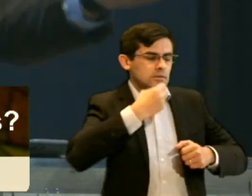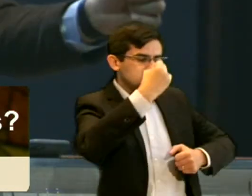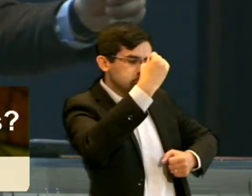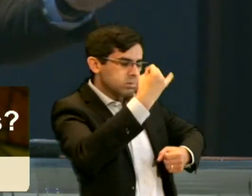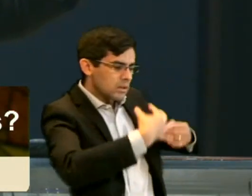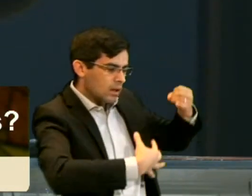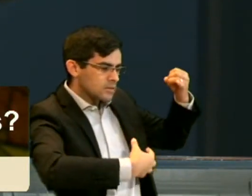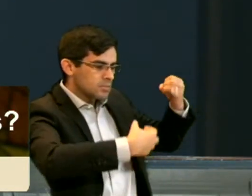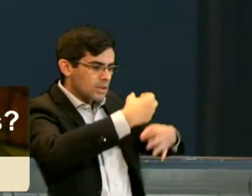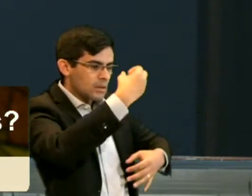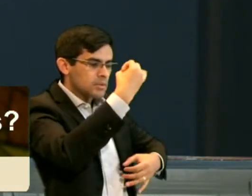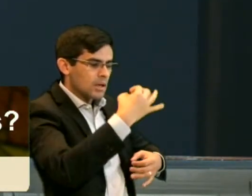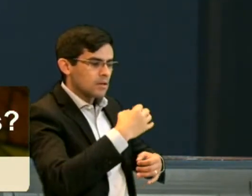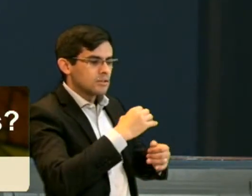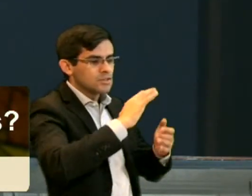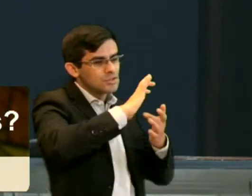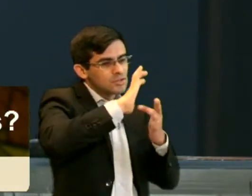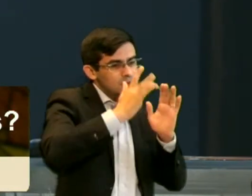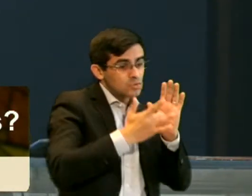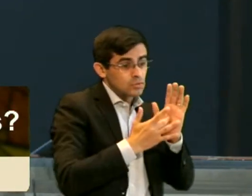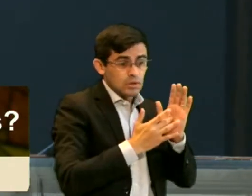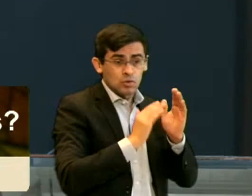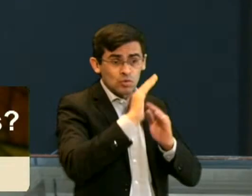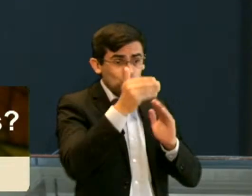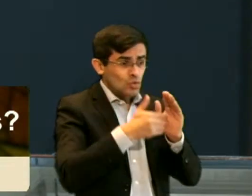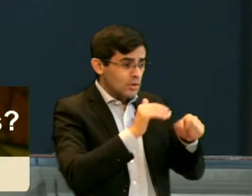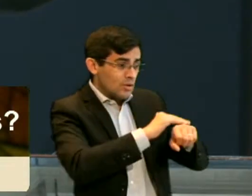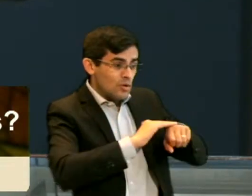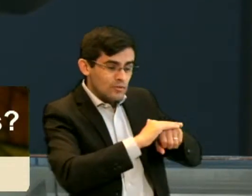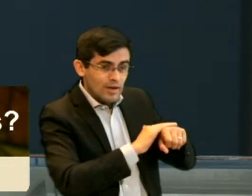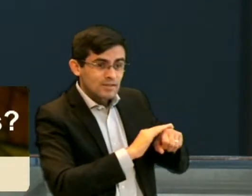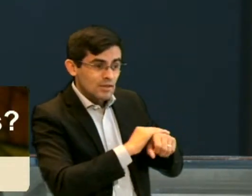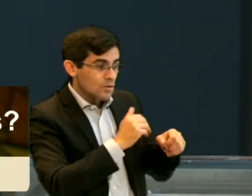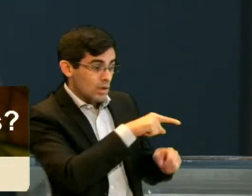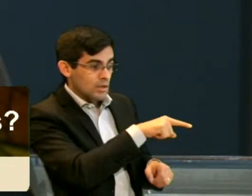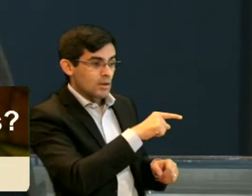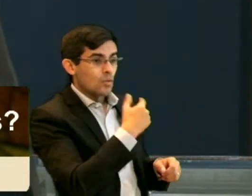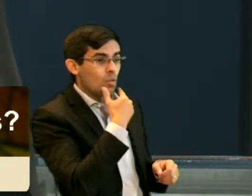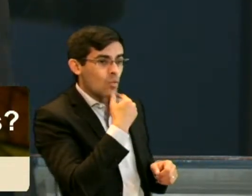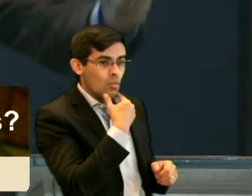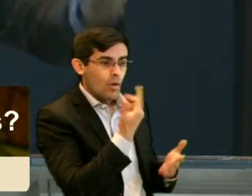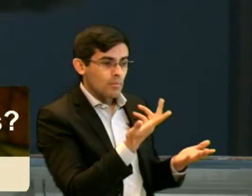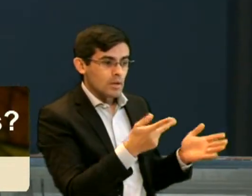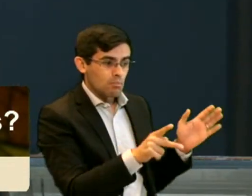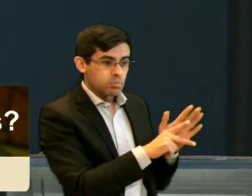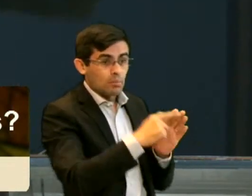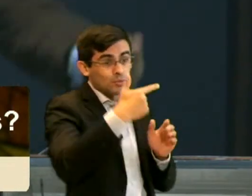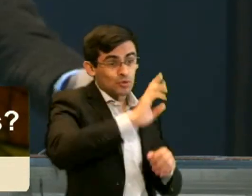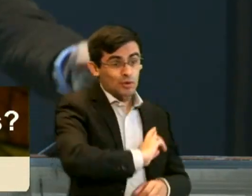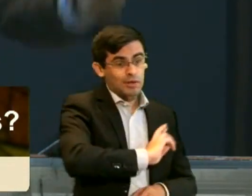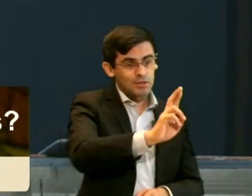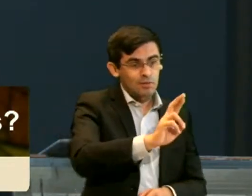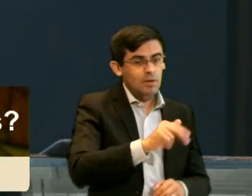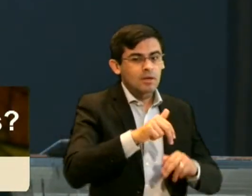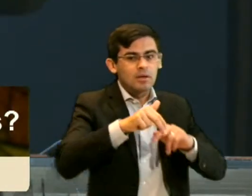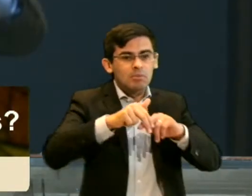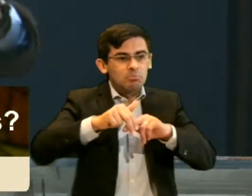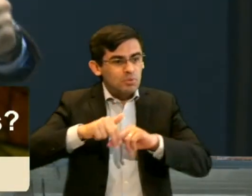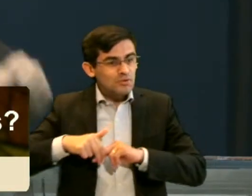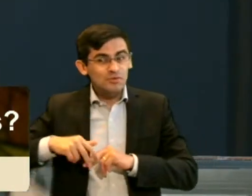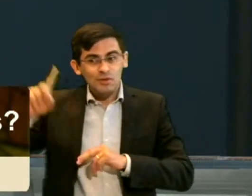se interessando. E ela falou, eu vim quase a viagem toda falando de Jesus para ele. E ele foi tocado. Era por isso que eu